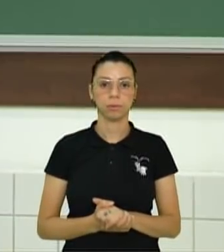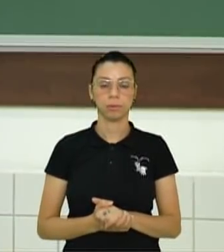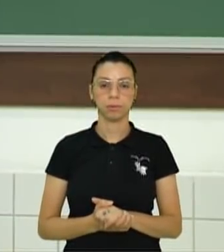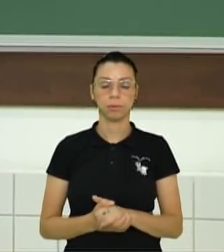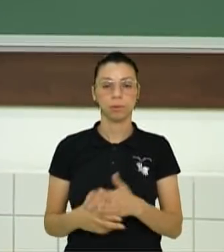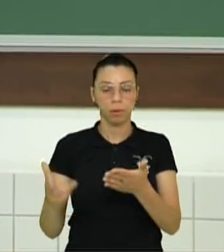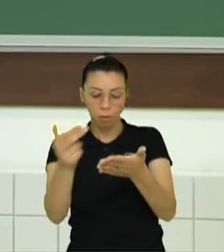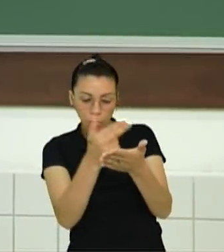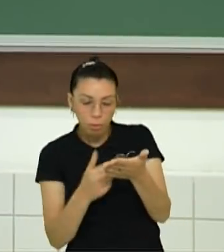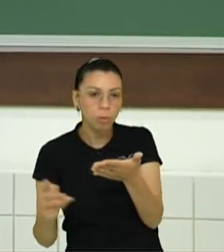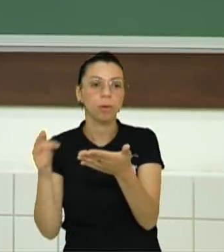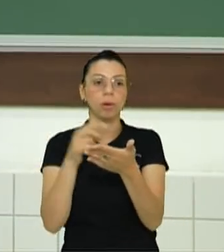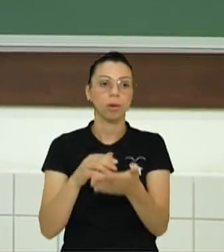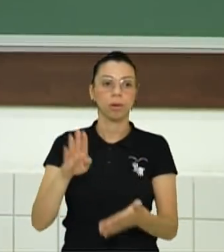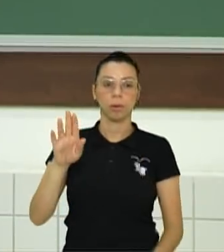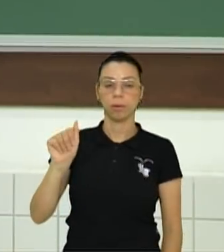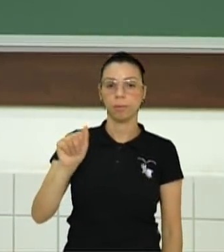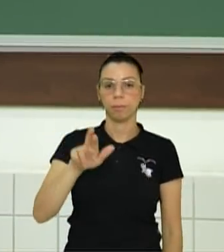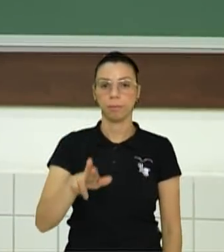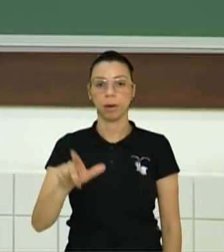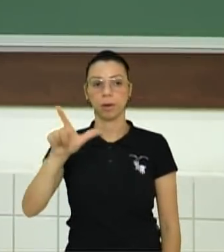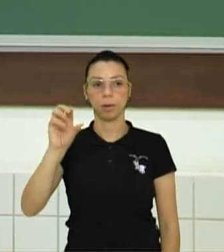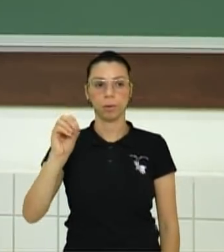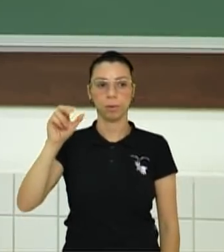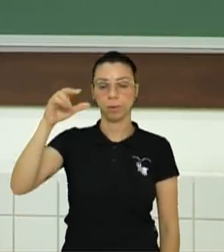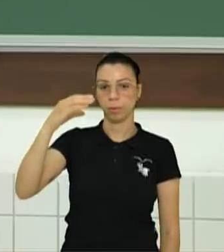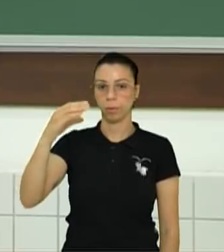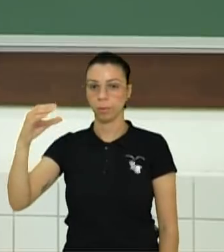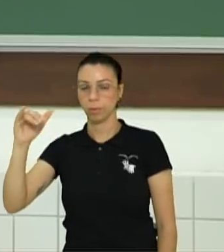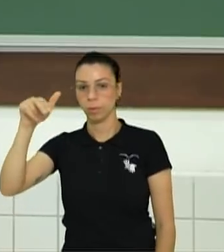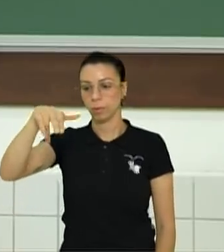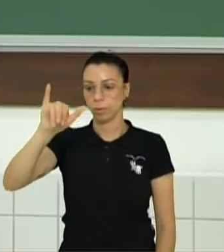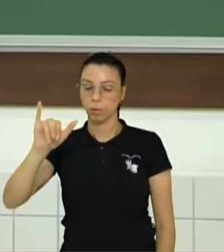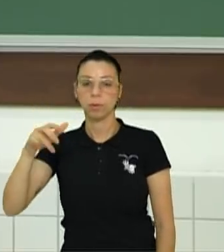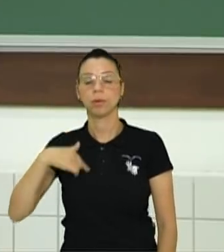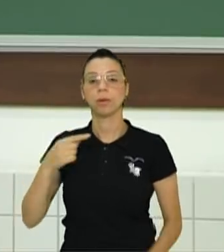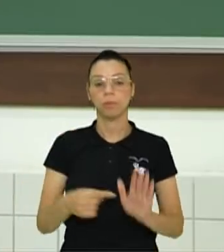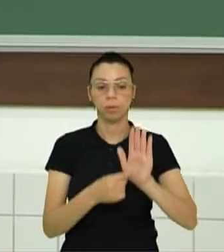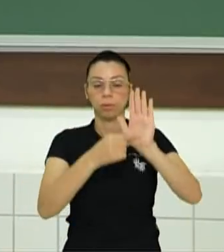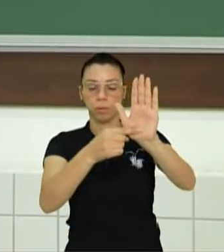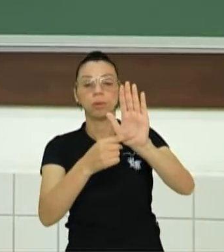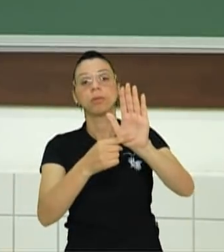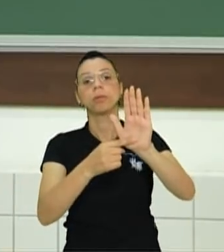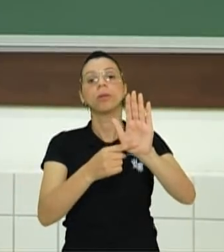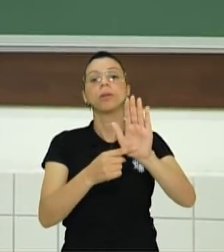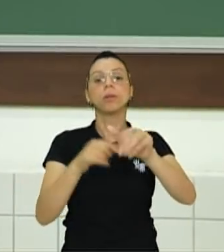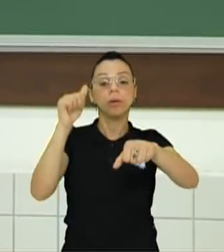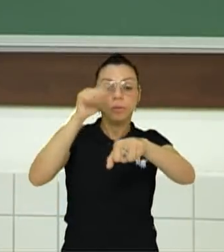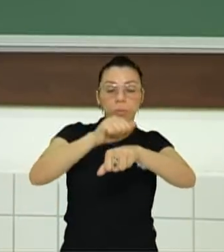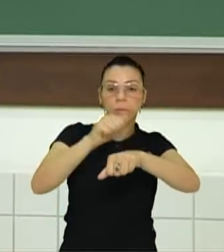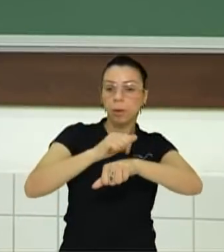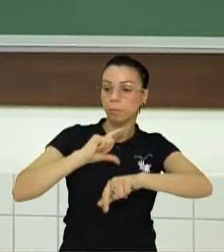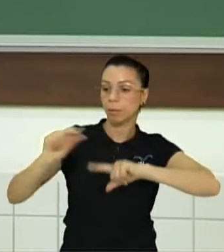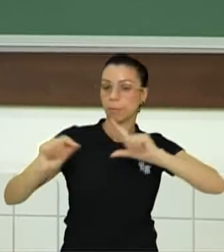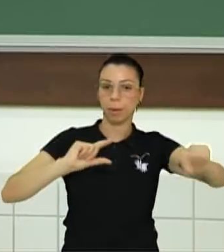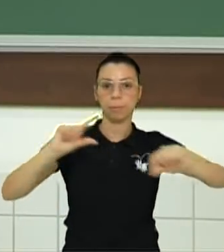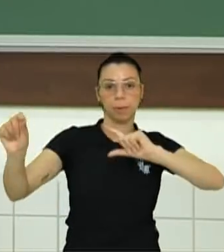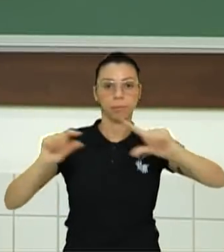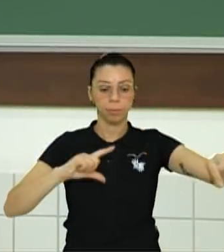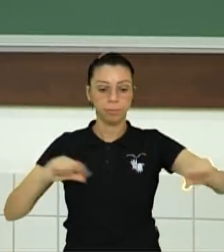desenhista. É um desenho atual que está representando, os plebeus simplesmente saíram, em que ano? 499 a.C.,